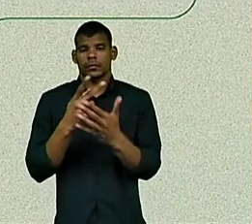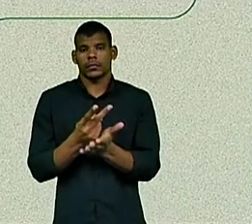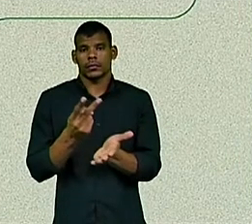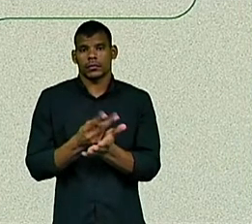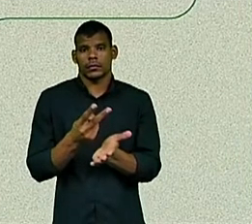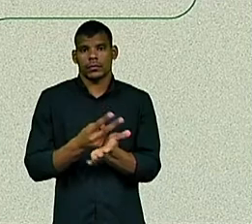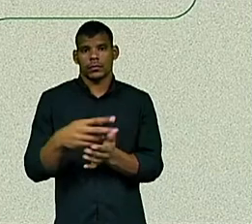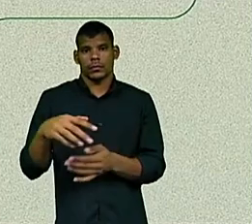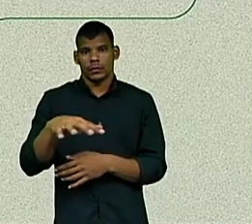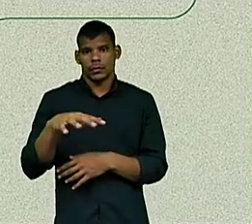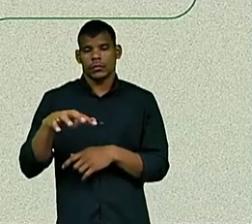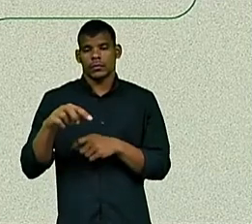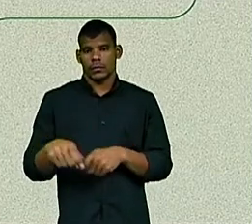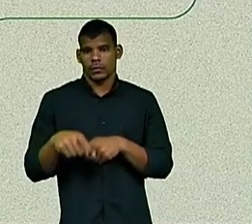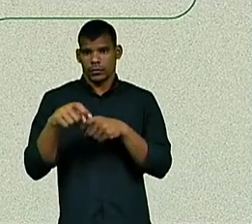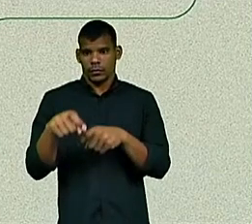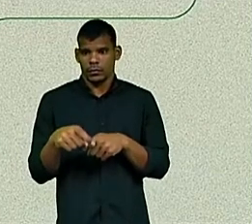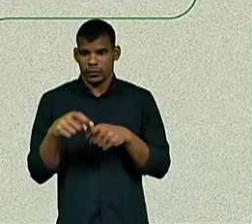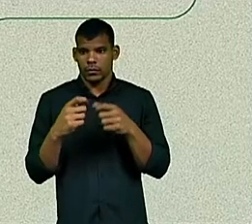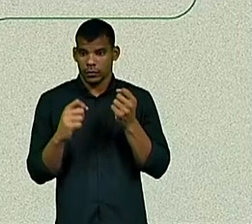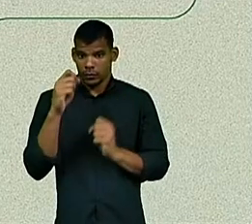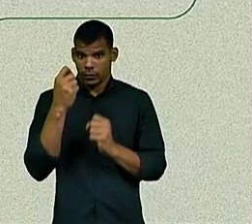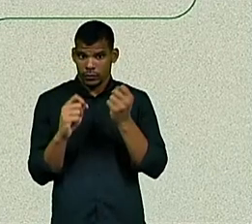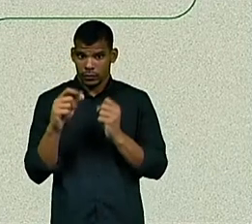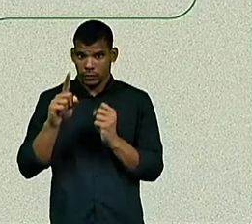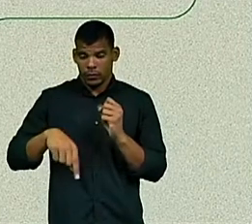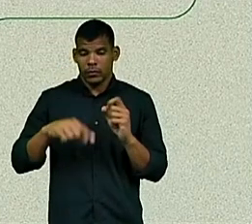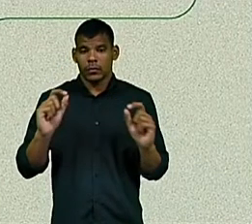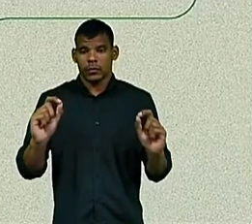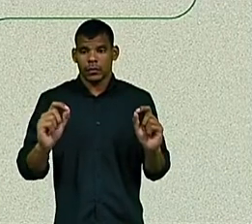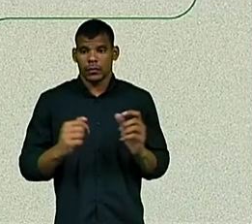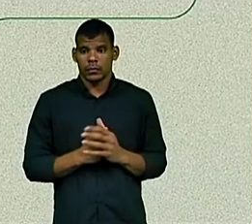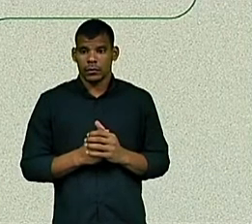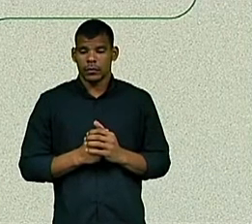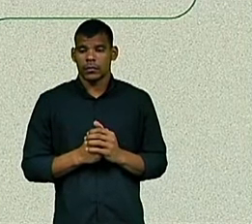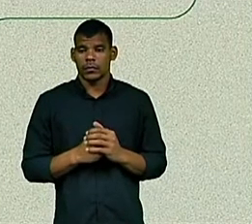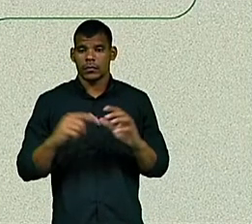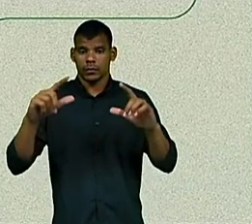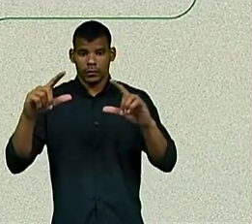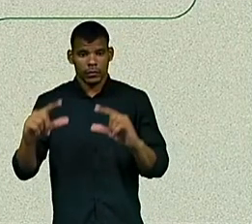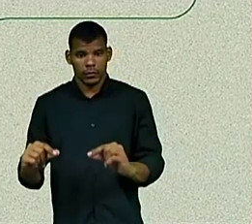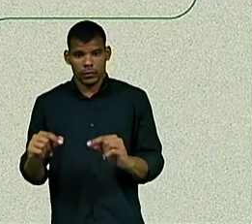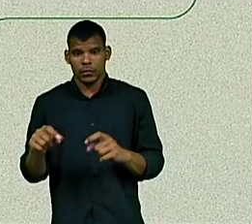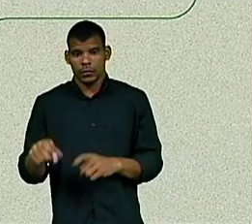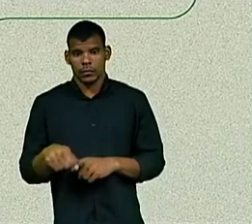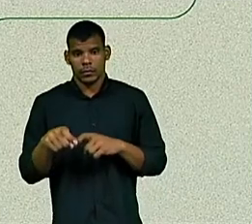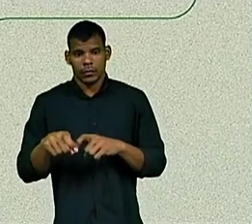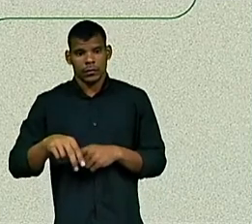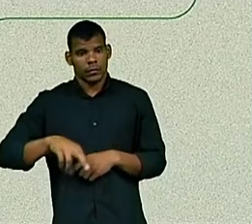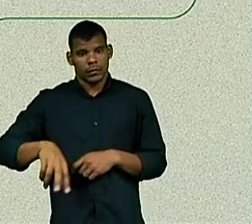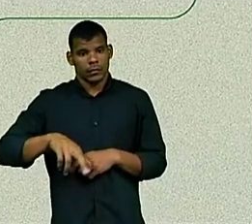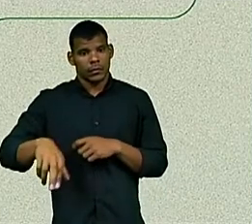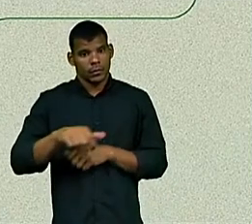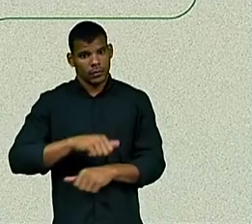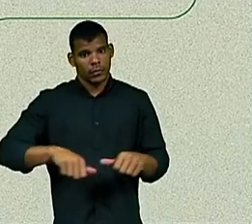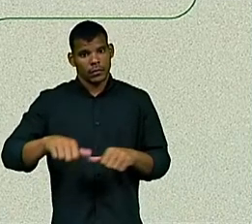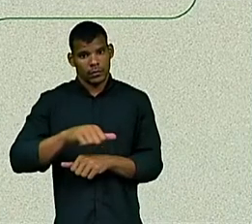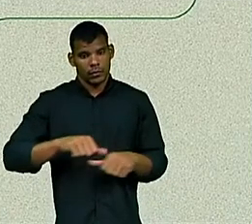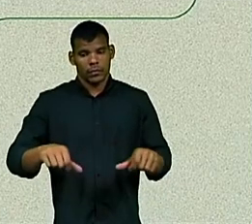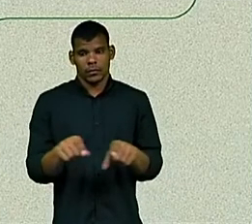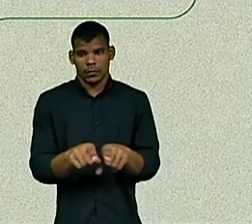setor agropecuário a indústria ela não diminui a agricultura não ela transforma também né